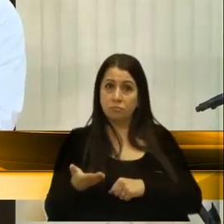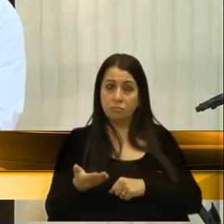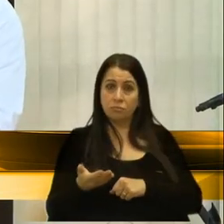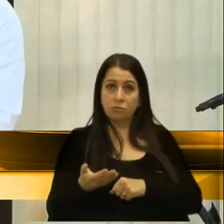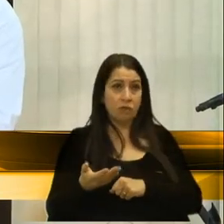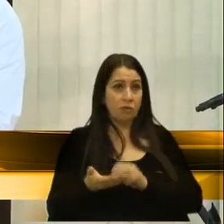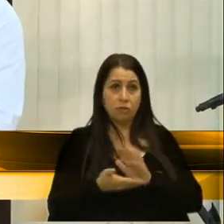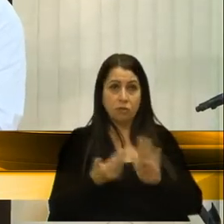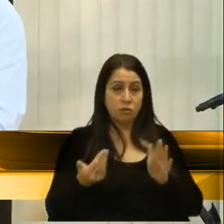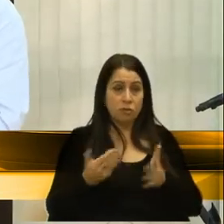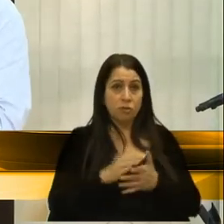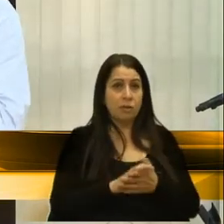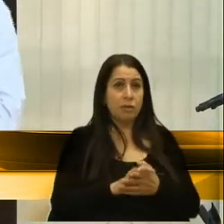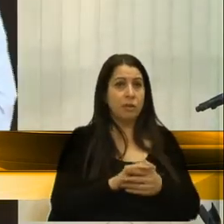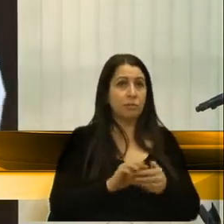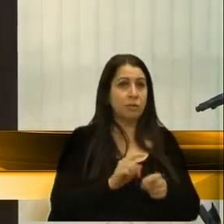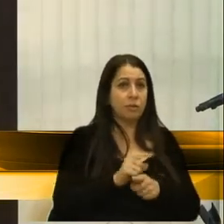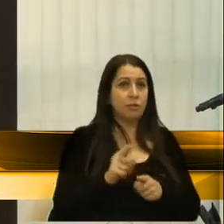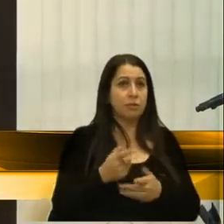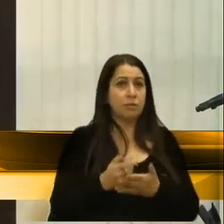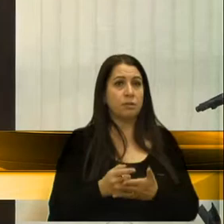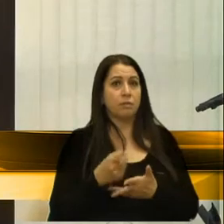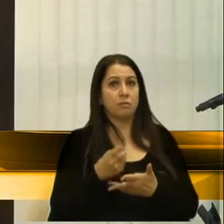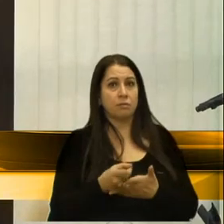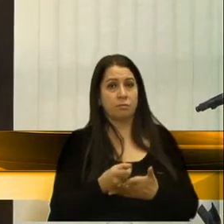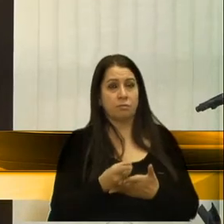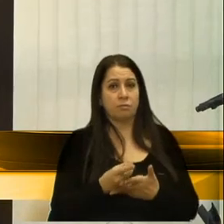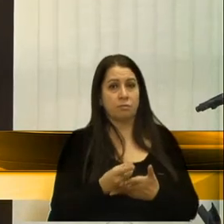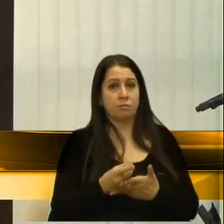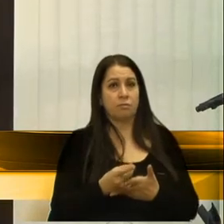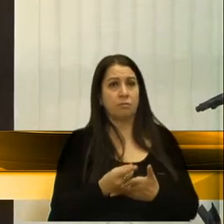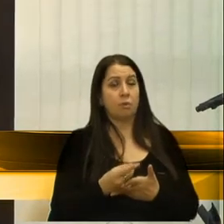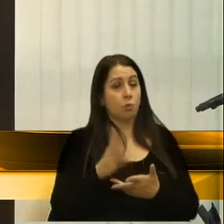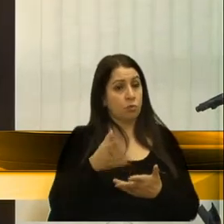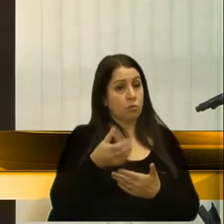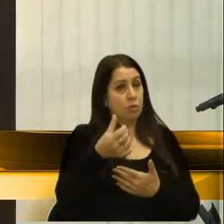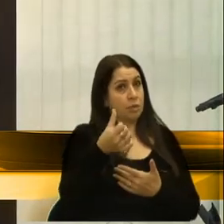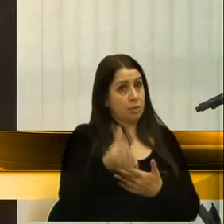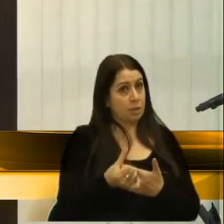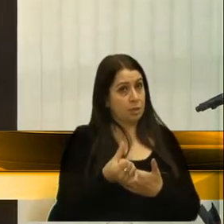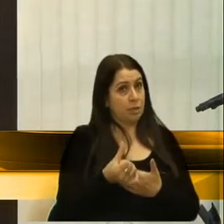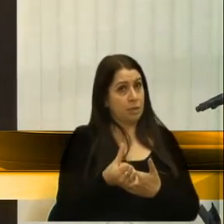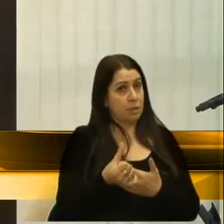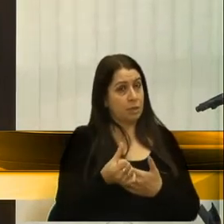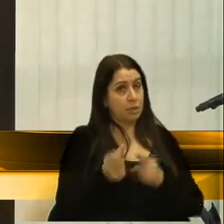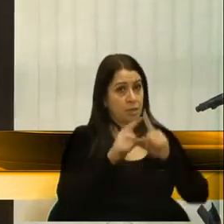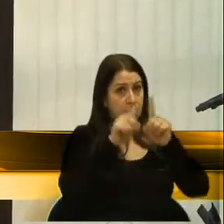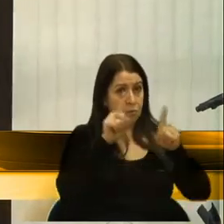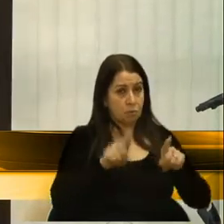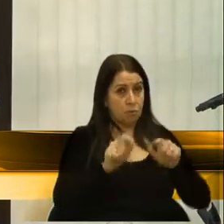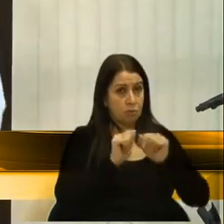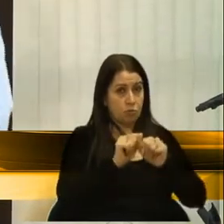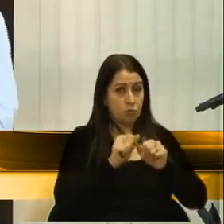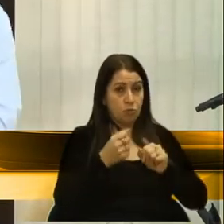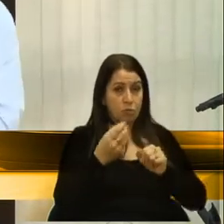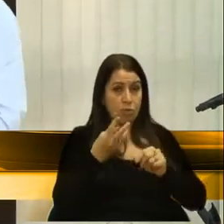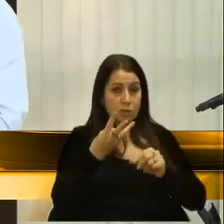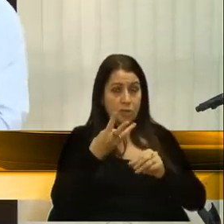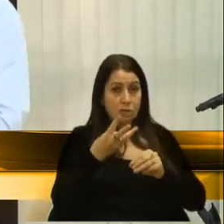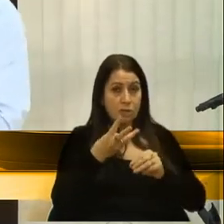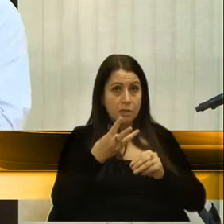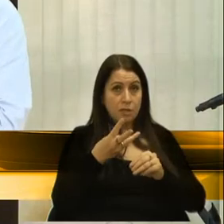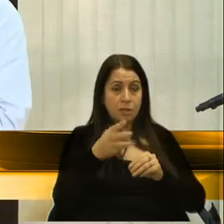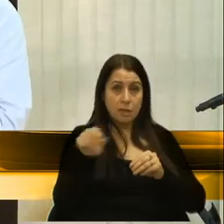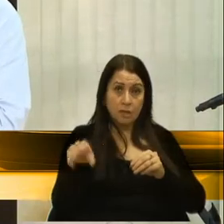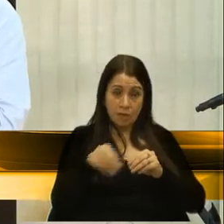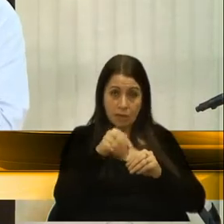foram extintos esses setores. Nós temos um custo hoje, com 6 servidores de taquigrafia, juntando os 3 servidores de revisões de anais aqui